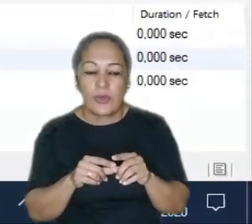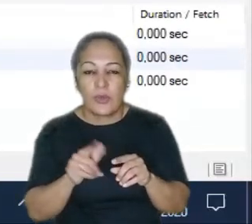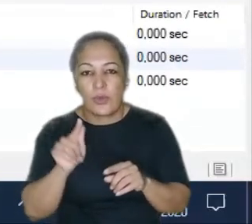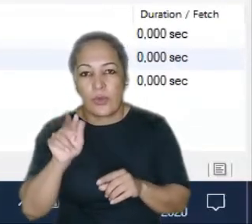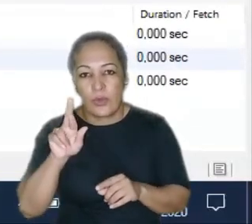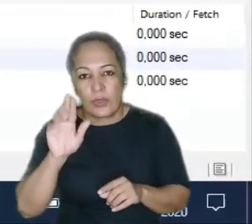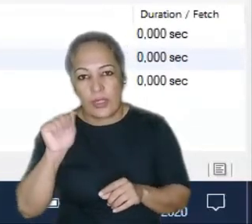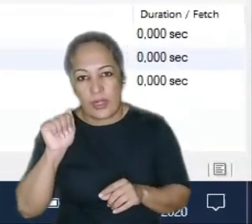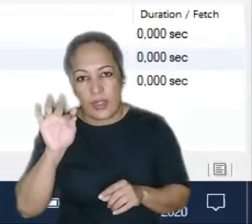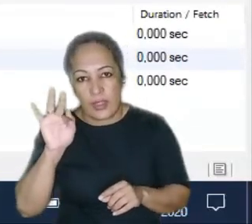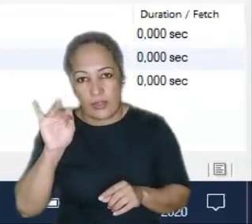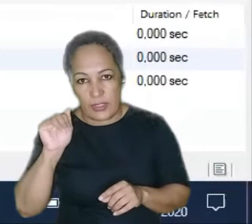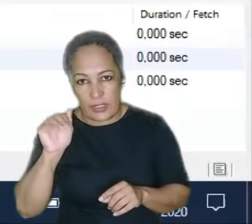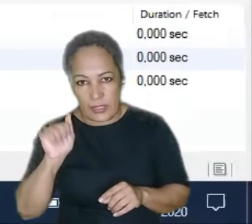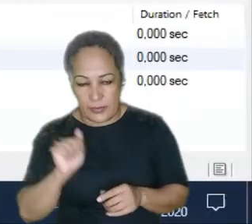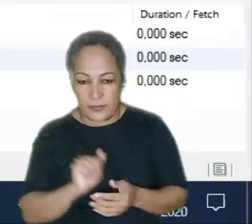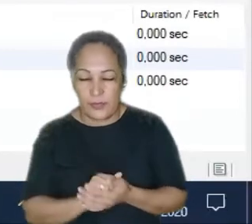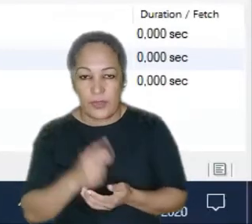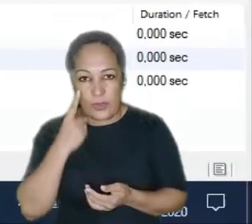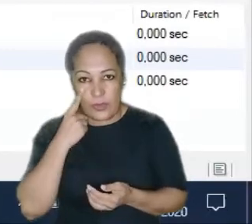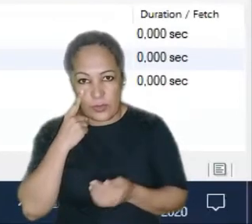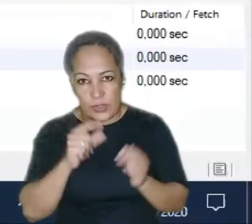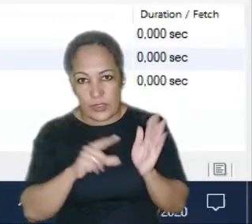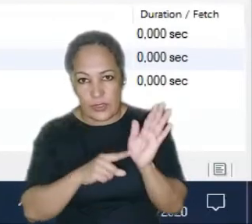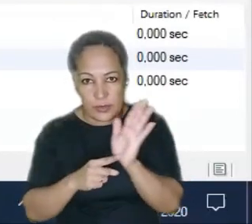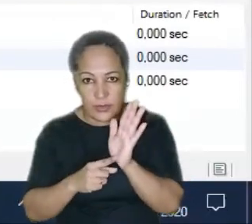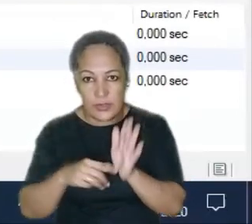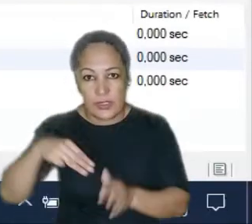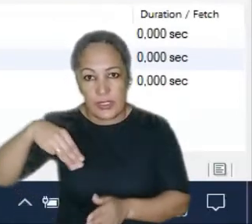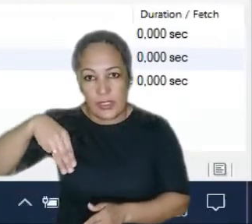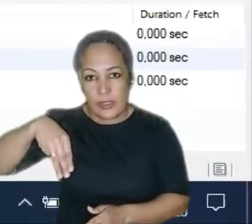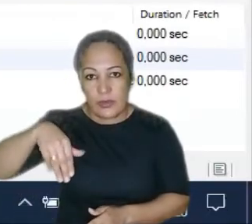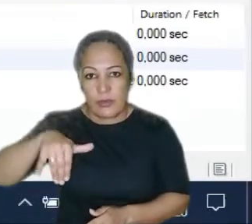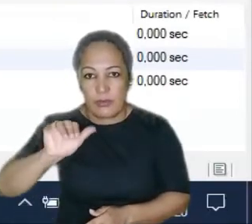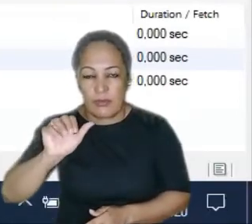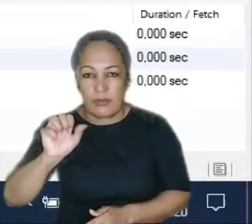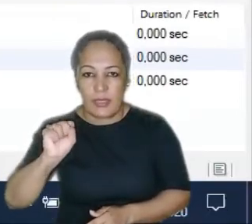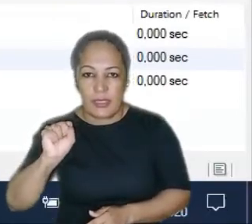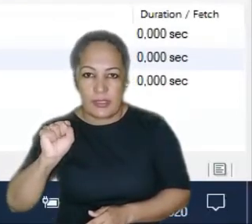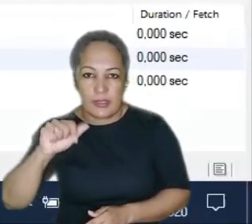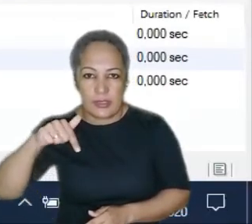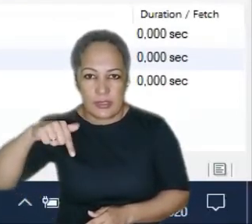aqui no MySQL, eu vou mostrar para vocês. Ó, MySQL, nós temos aqui, ó.